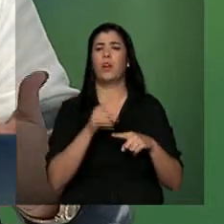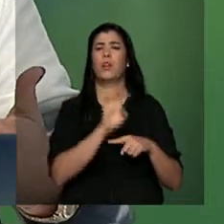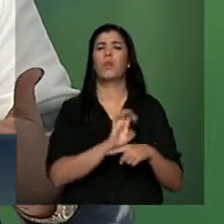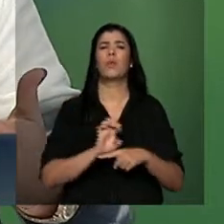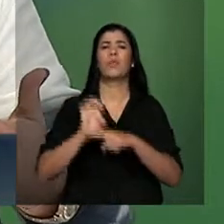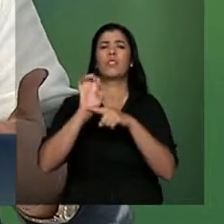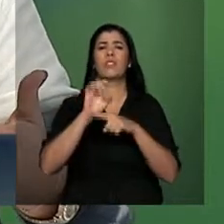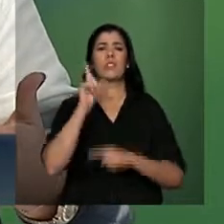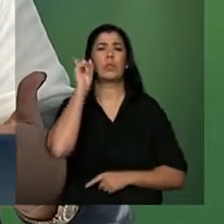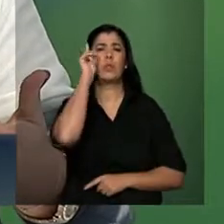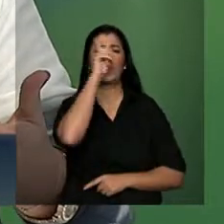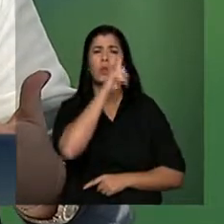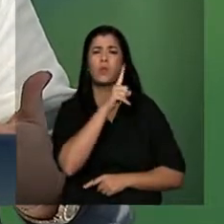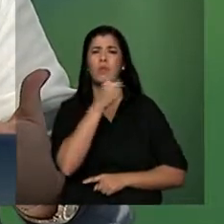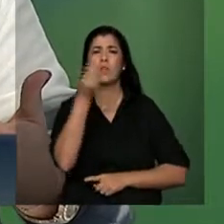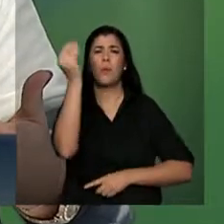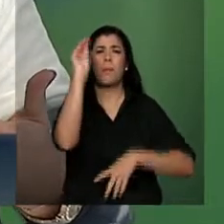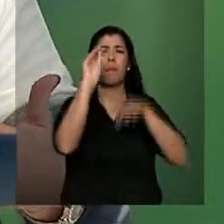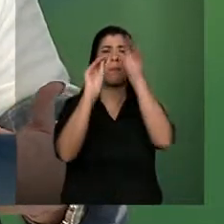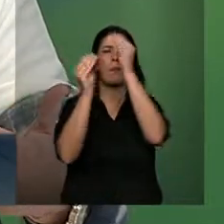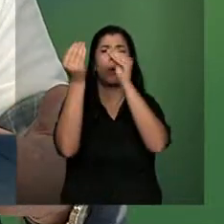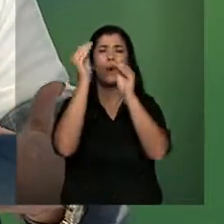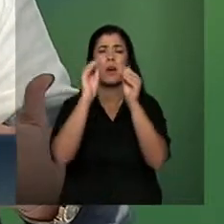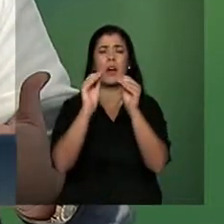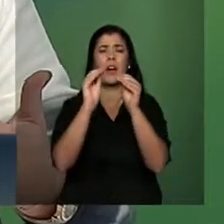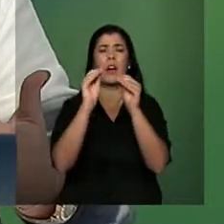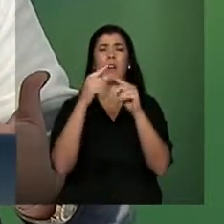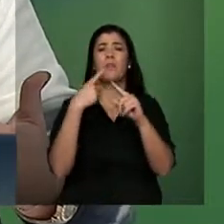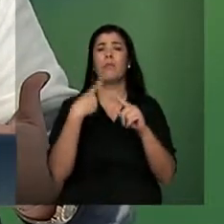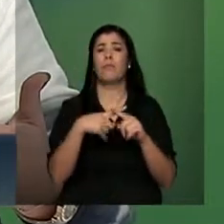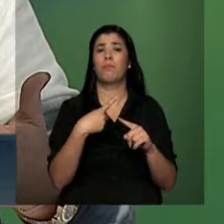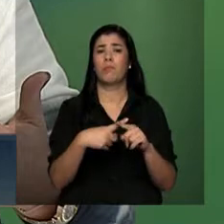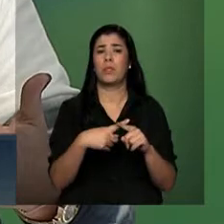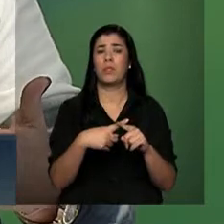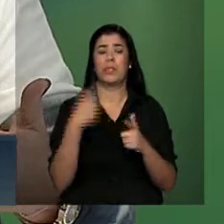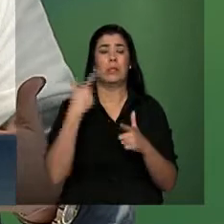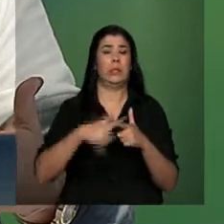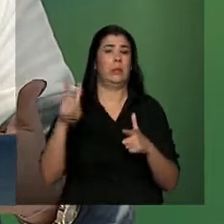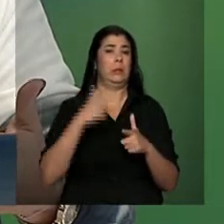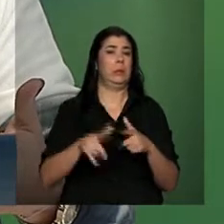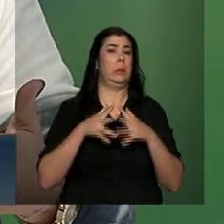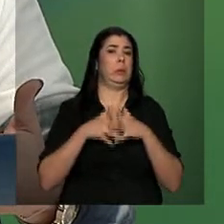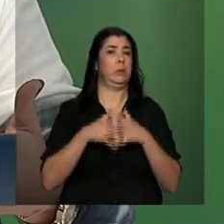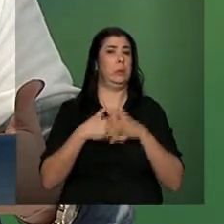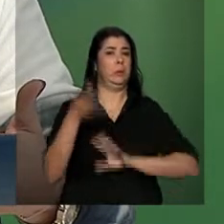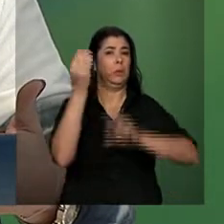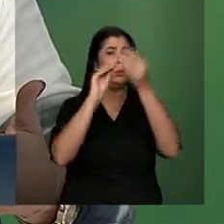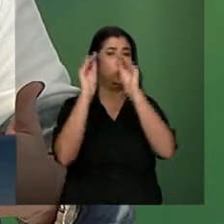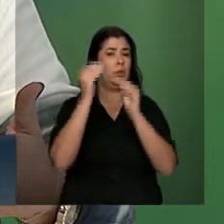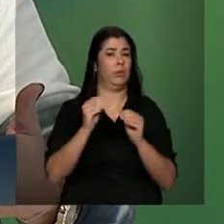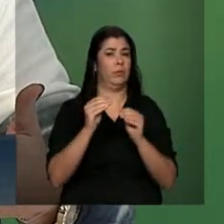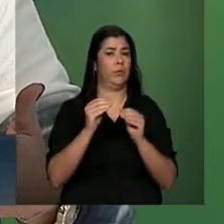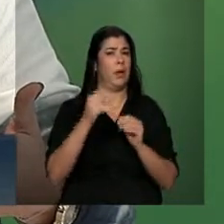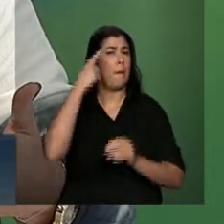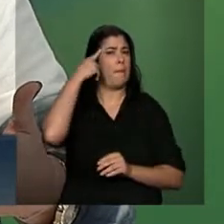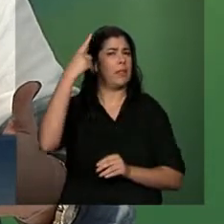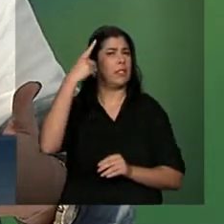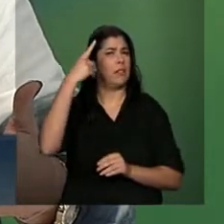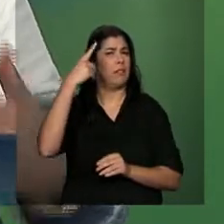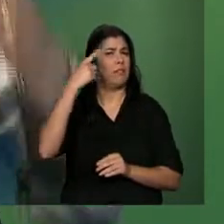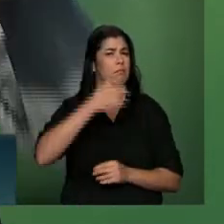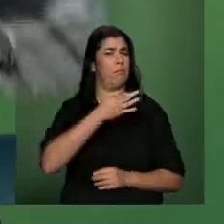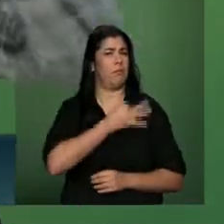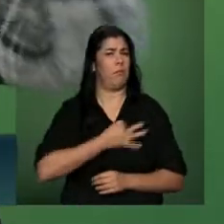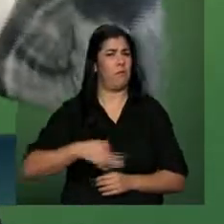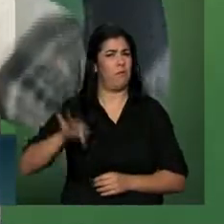à parte do sistema completamente? Por conta do excesso de burocracia. E nós temos que imaginar que União, estados e